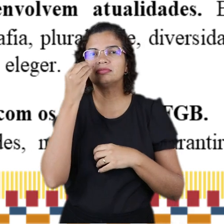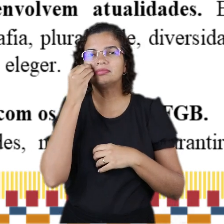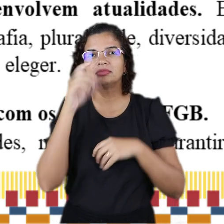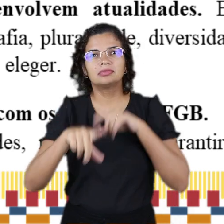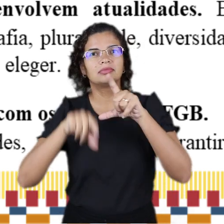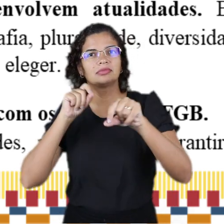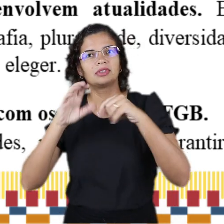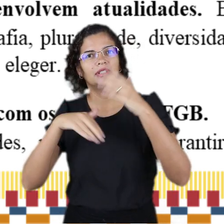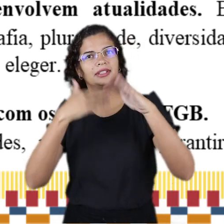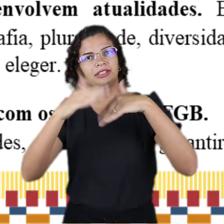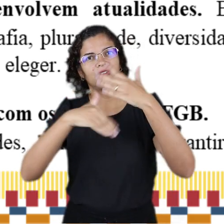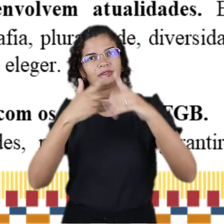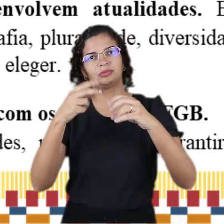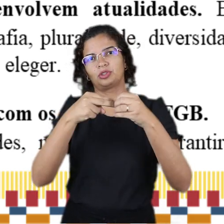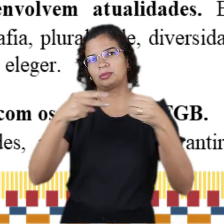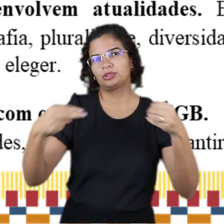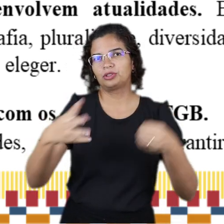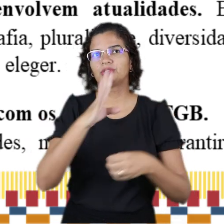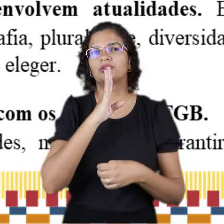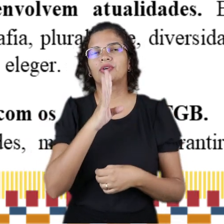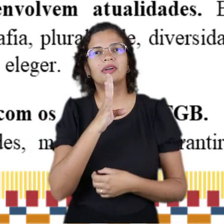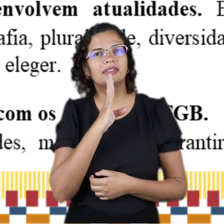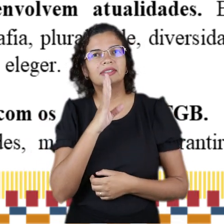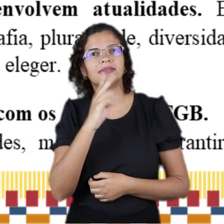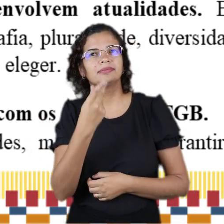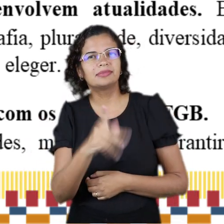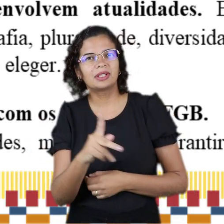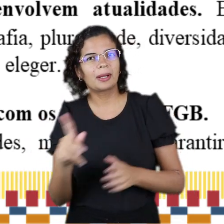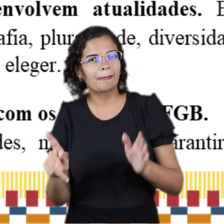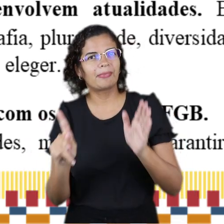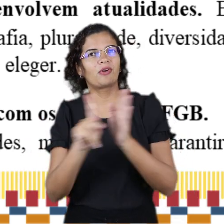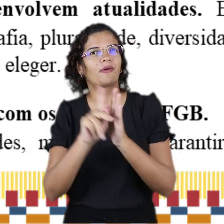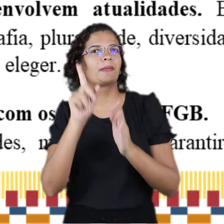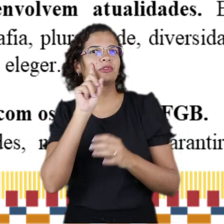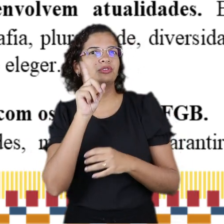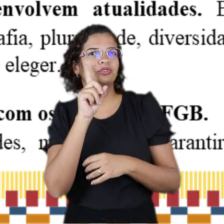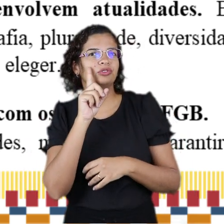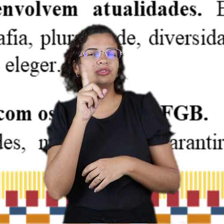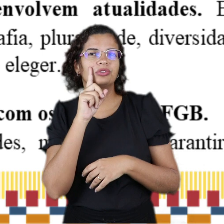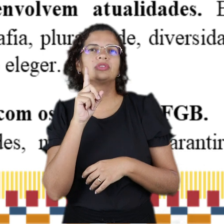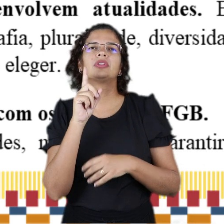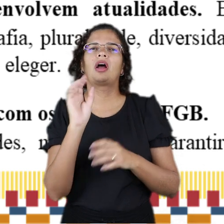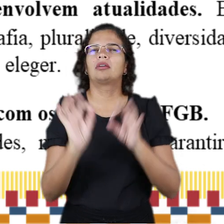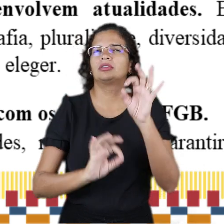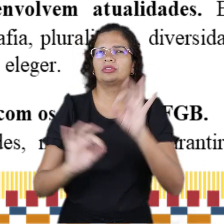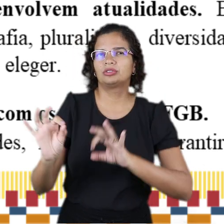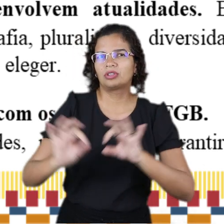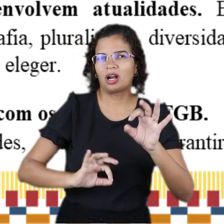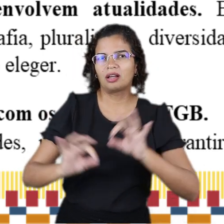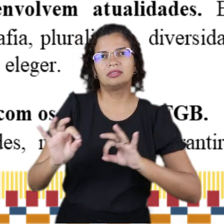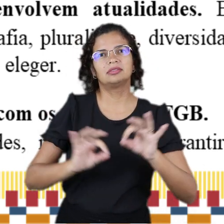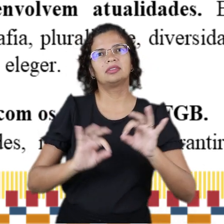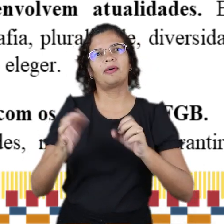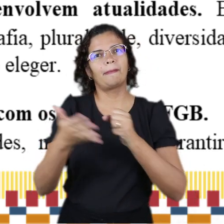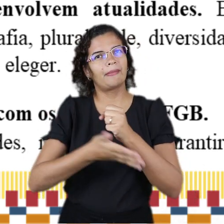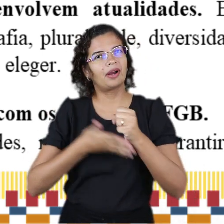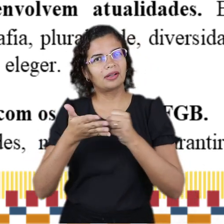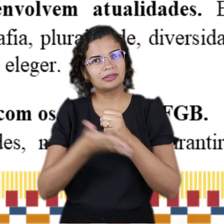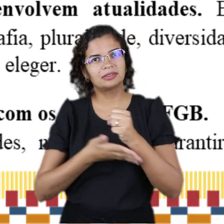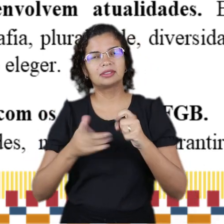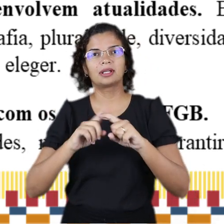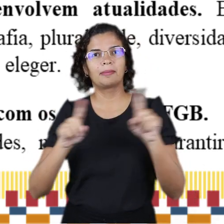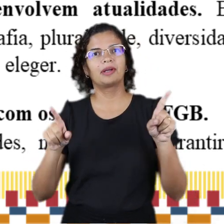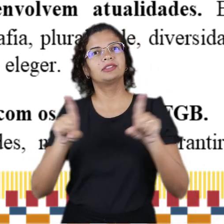demografia, né, pluralidade, diversidade e desigualdades sociais, e múltiplos temas que o professor poderá